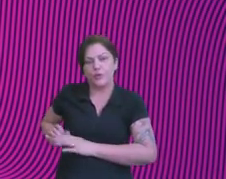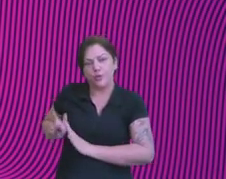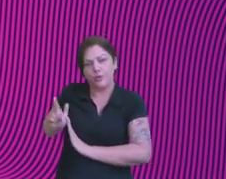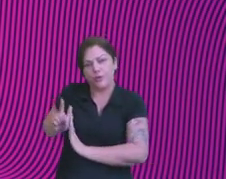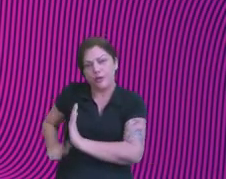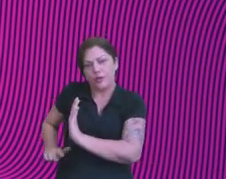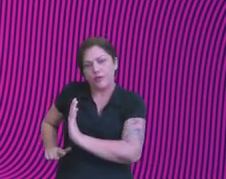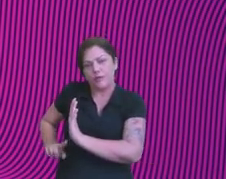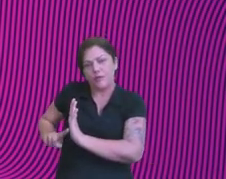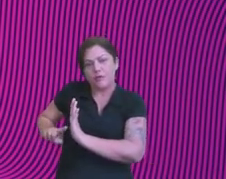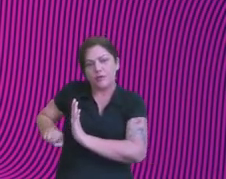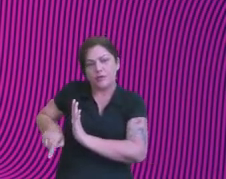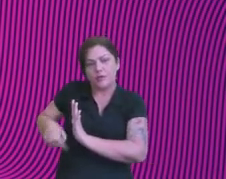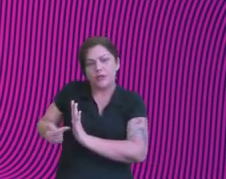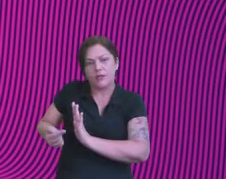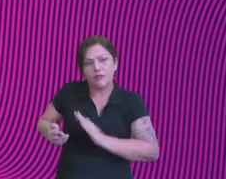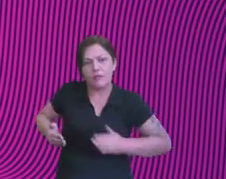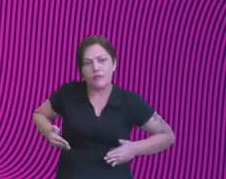sítio primário da lesão.